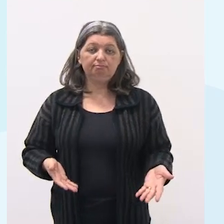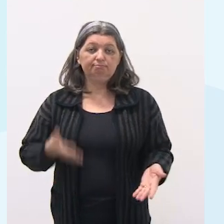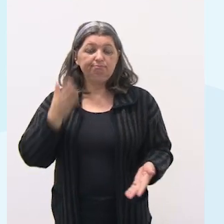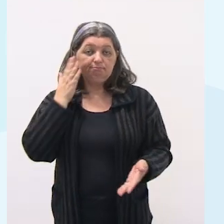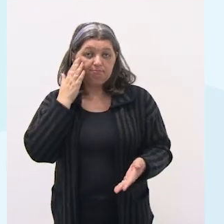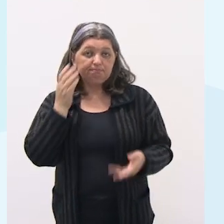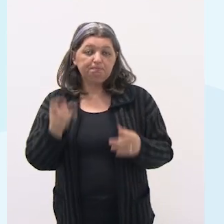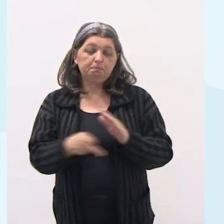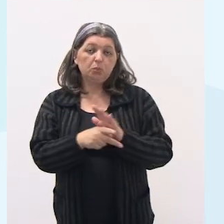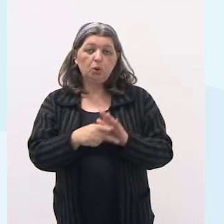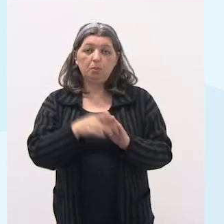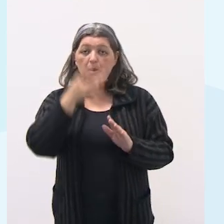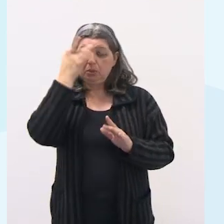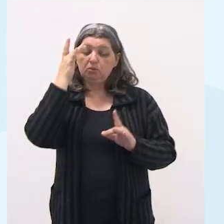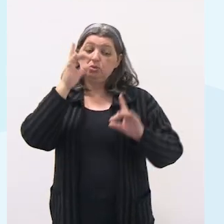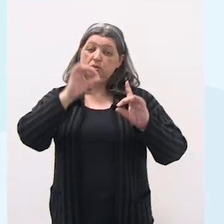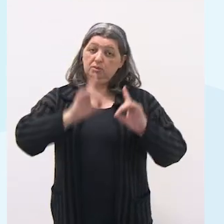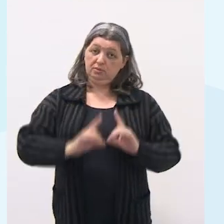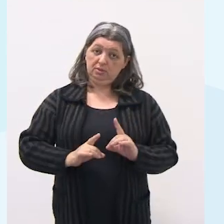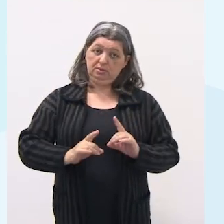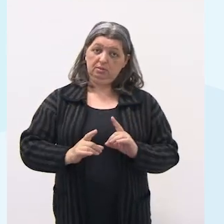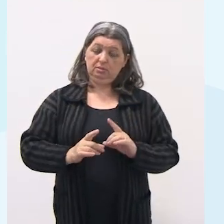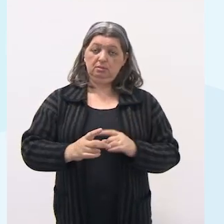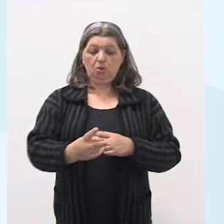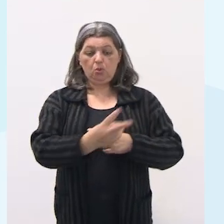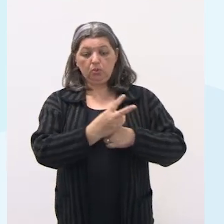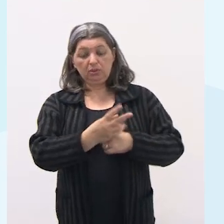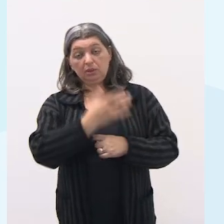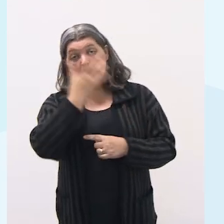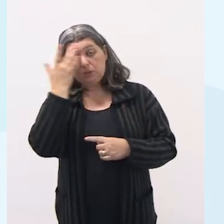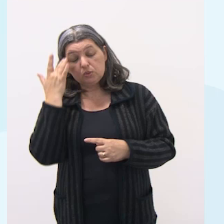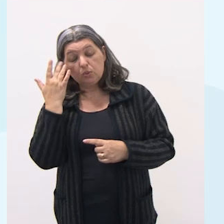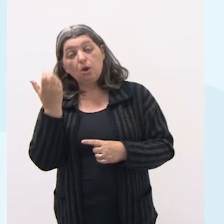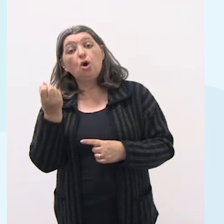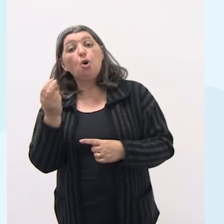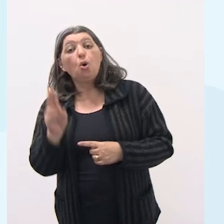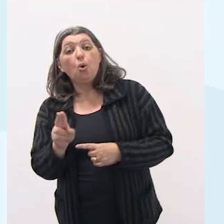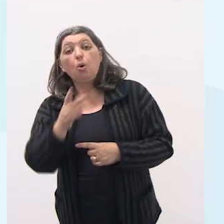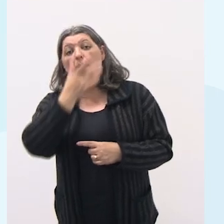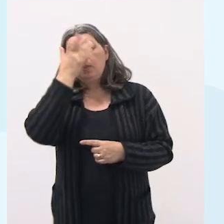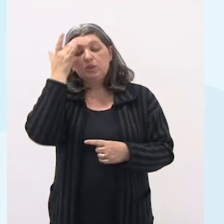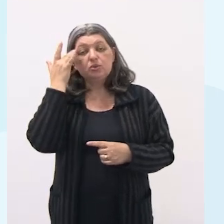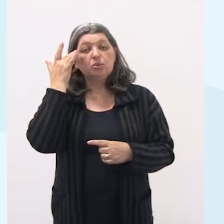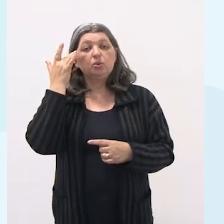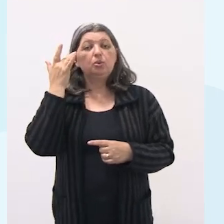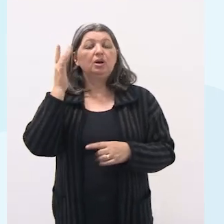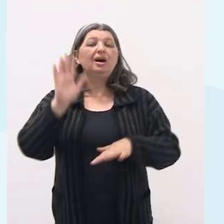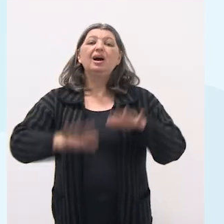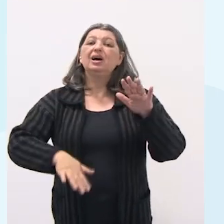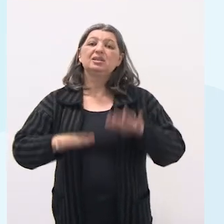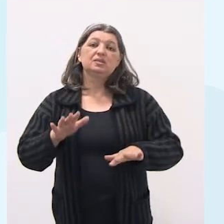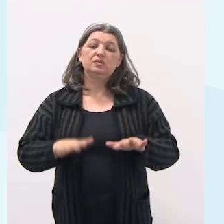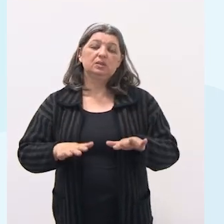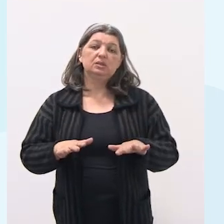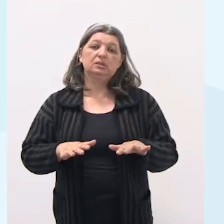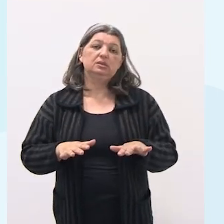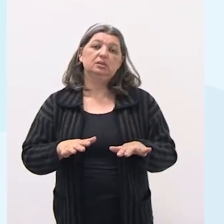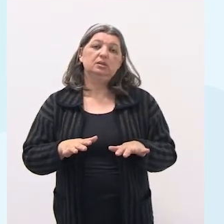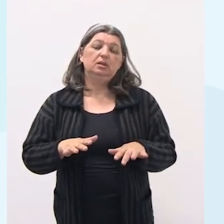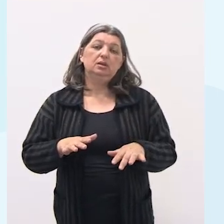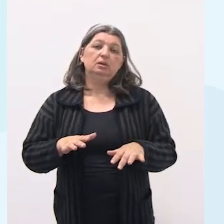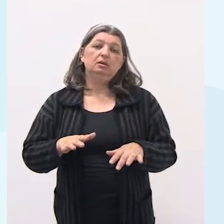pessoa com deficiência, ela é cuidada por uma pessoa, essa pessoa, muitas vezes,